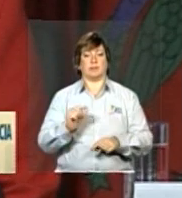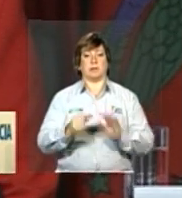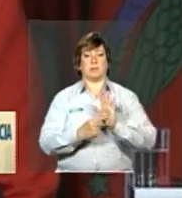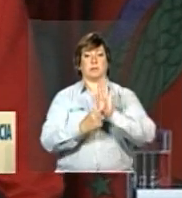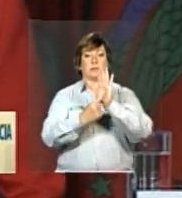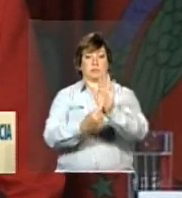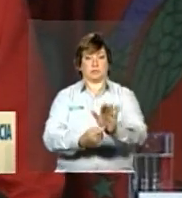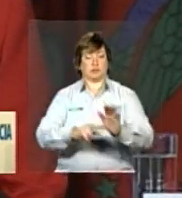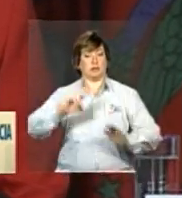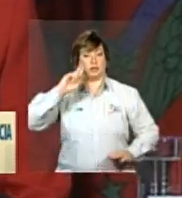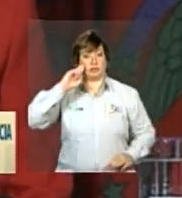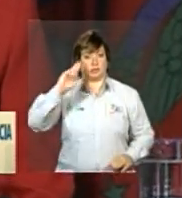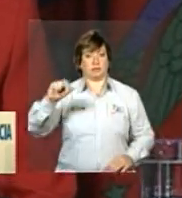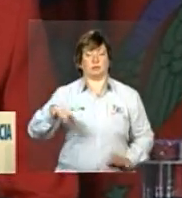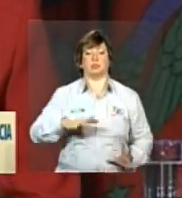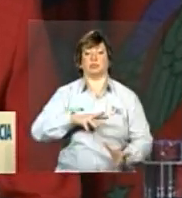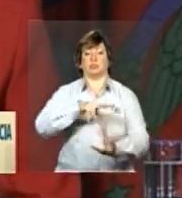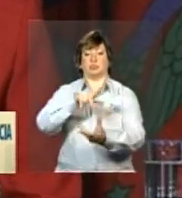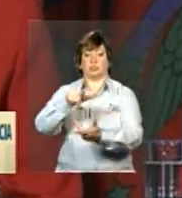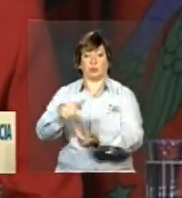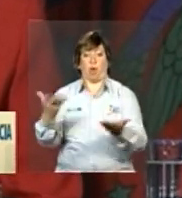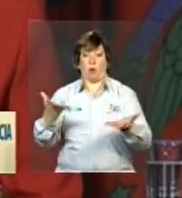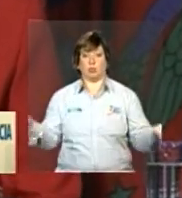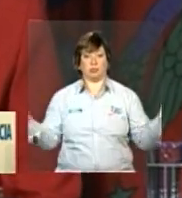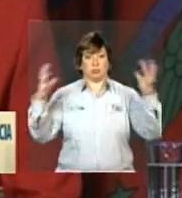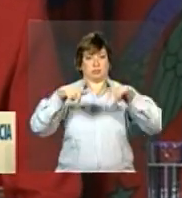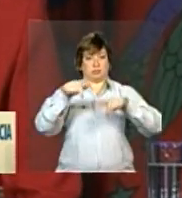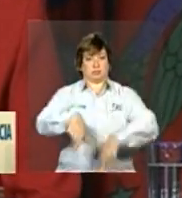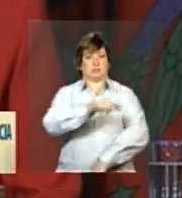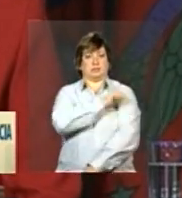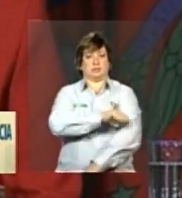que hoje acorre ao Rio de Janeiro